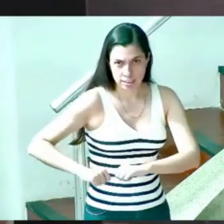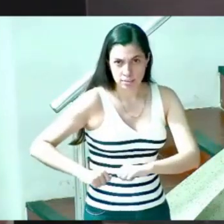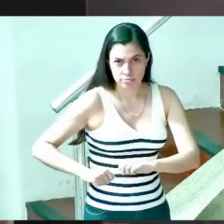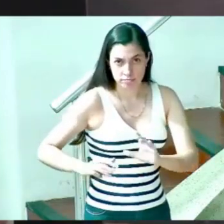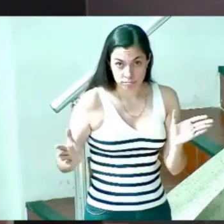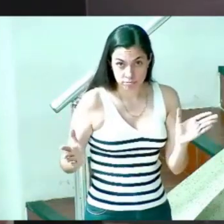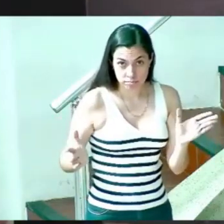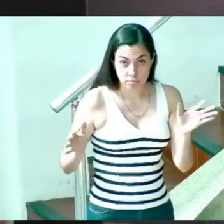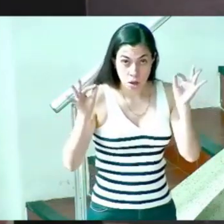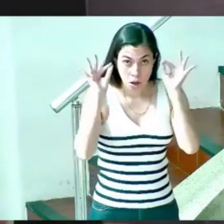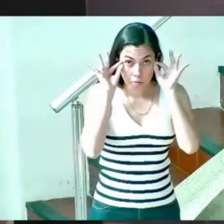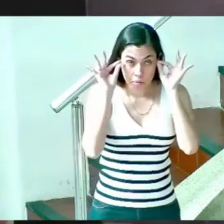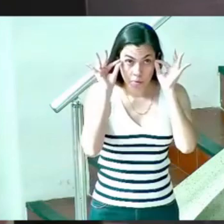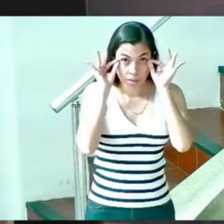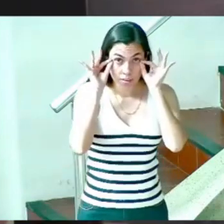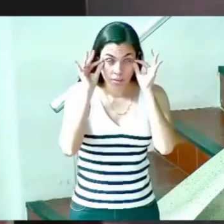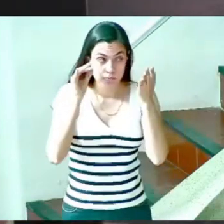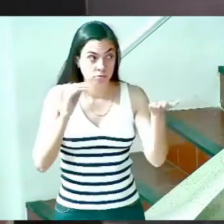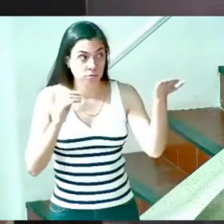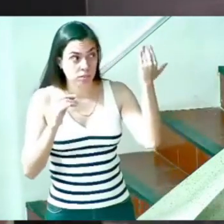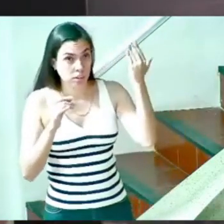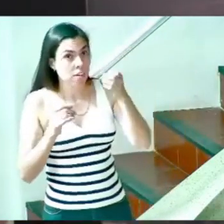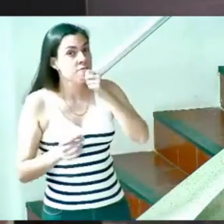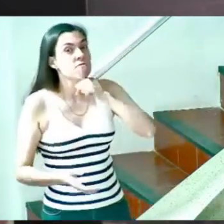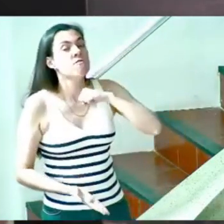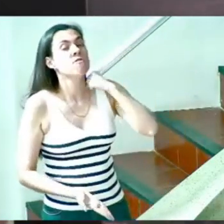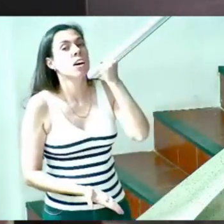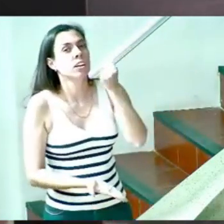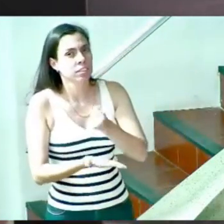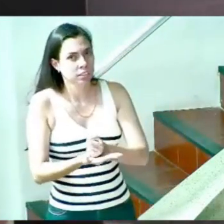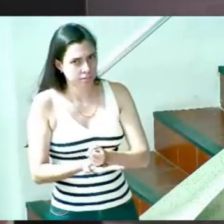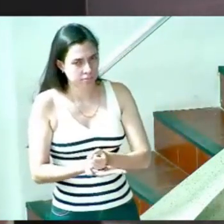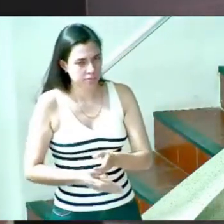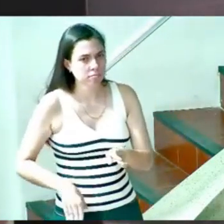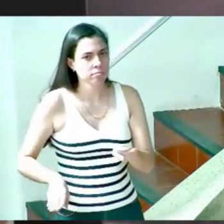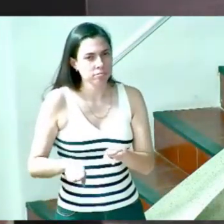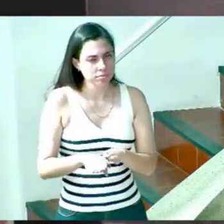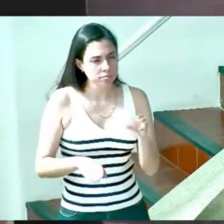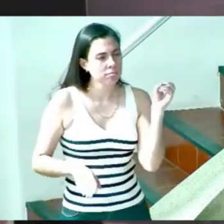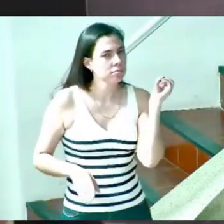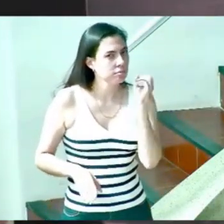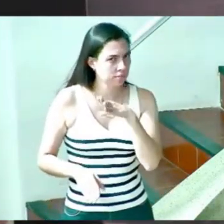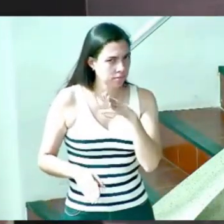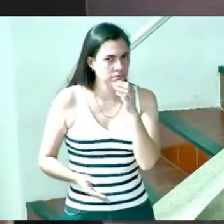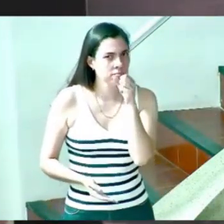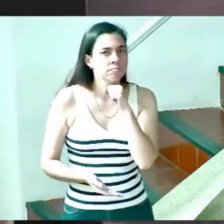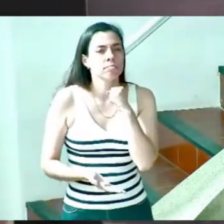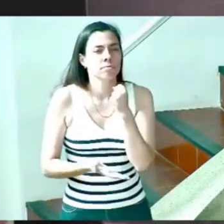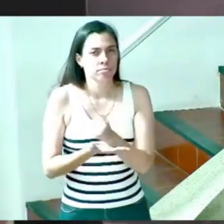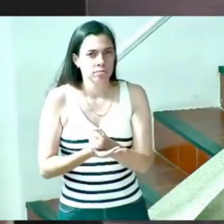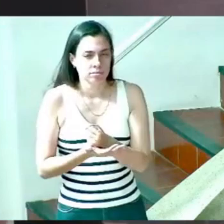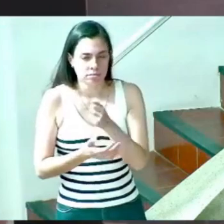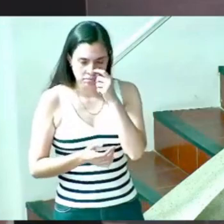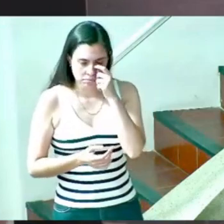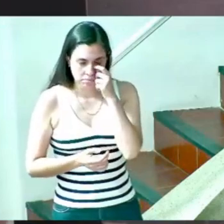Testamento quanto ao Novo Testamento. Por isso, abra a sua Bíblia no livro do Êxodo, no capítulo